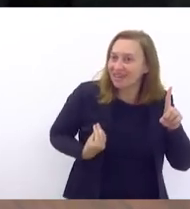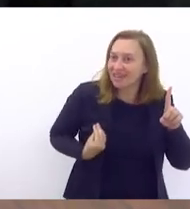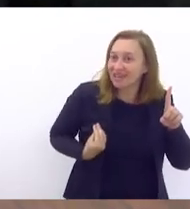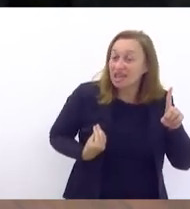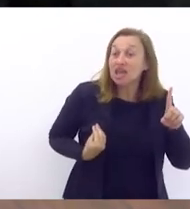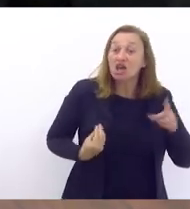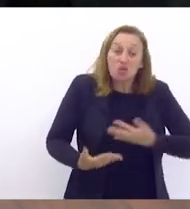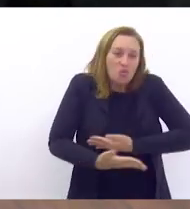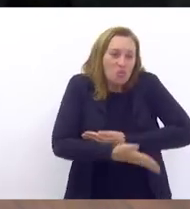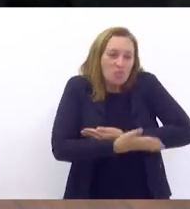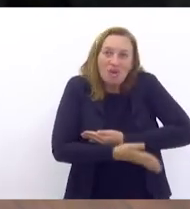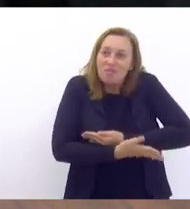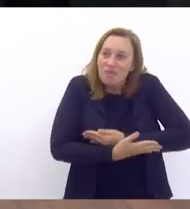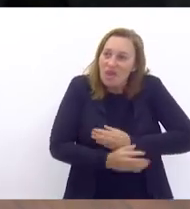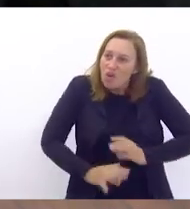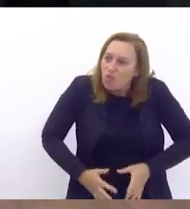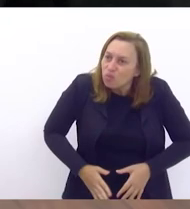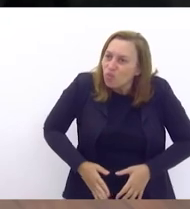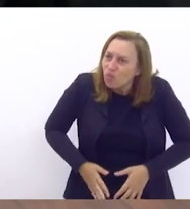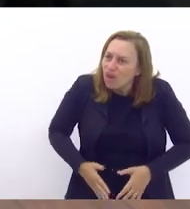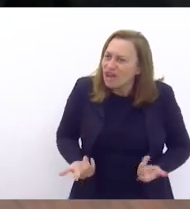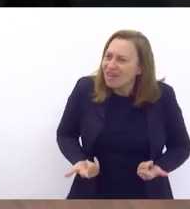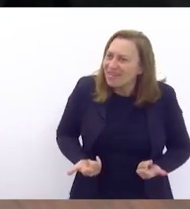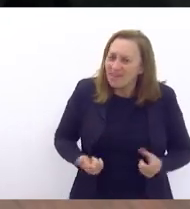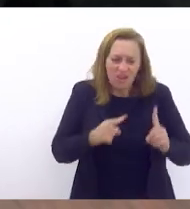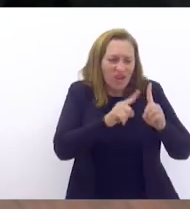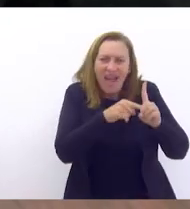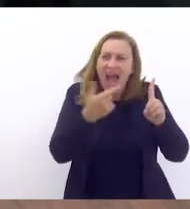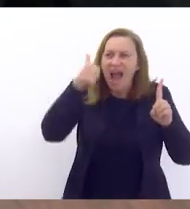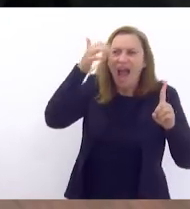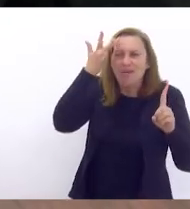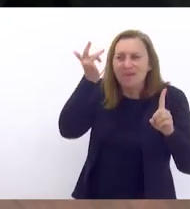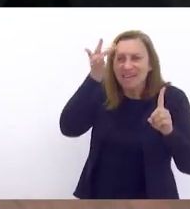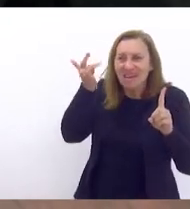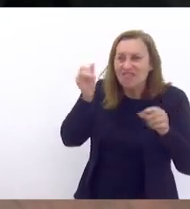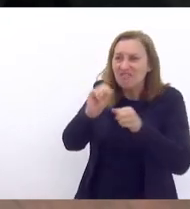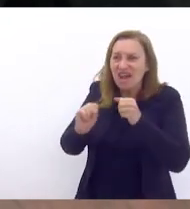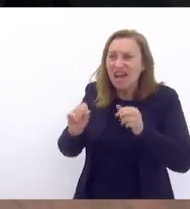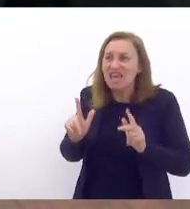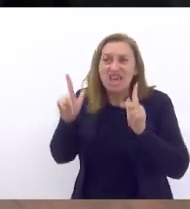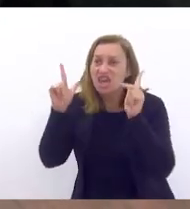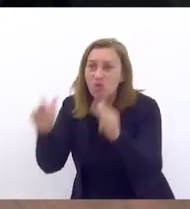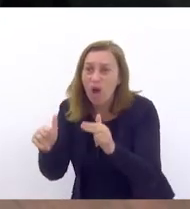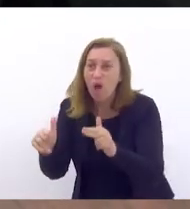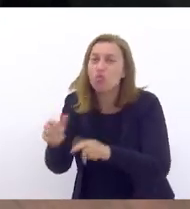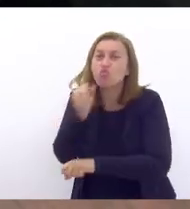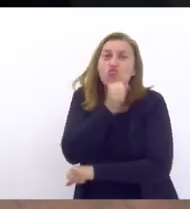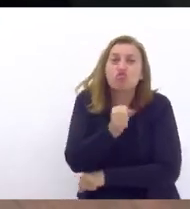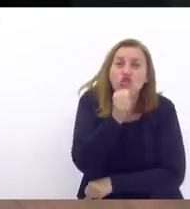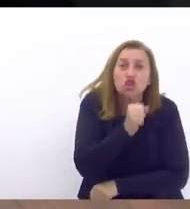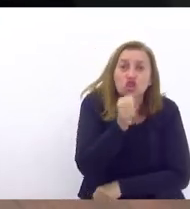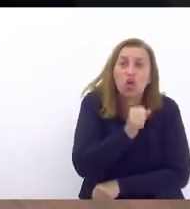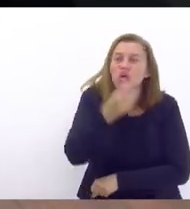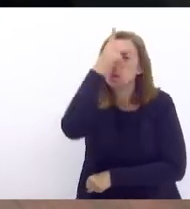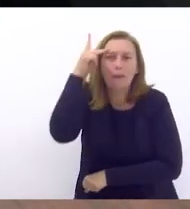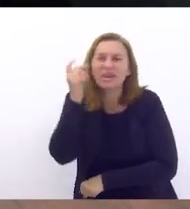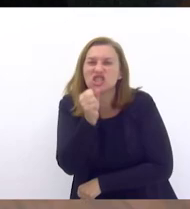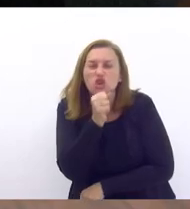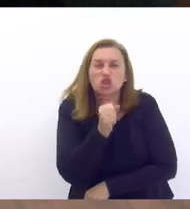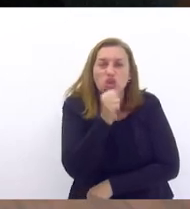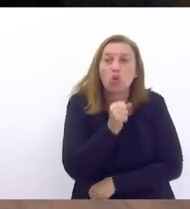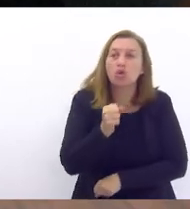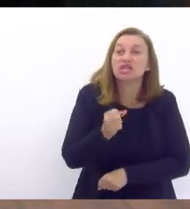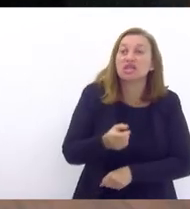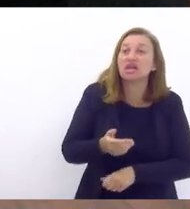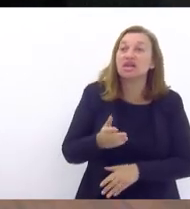um bebê no ventre, quem me garante que amanhã não farão a mesma coisa com um idoso, com uma pessoa em fase